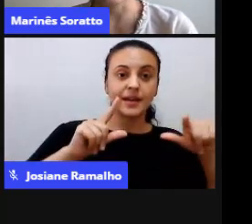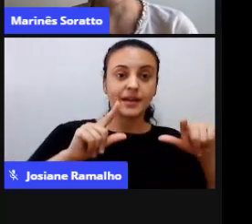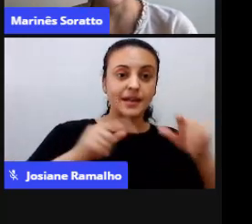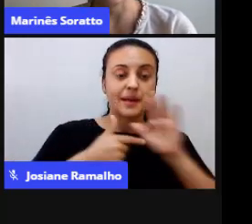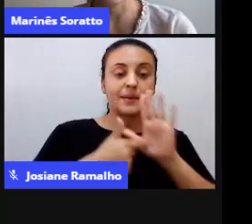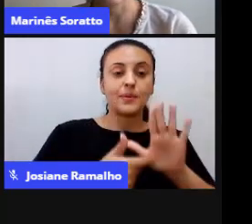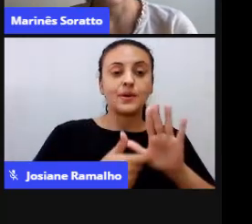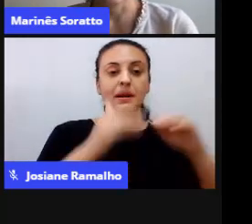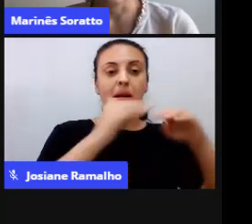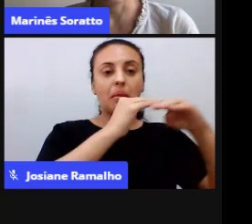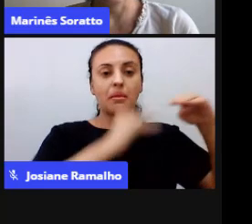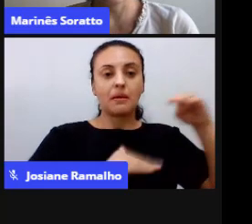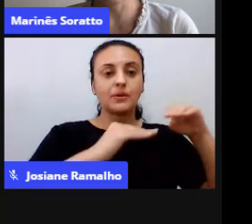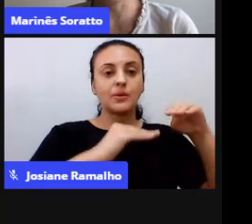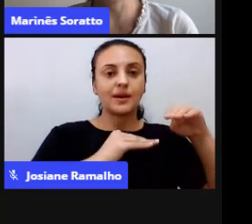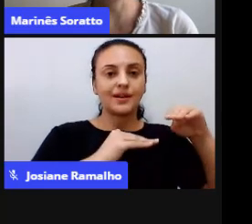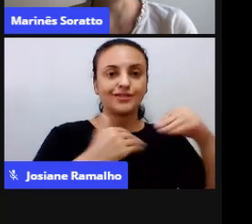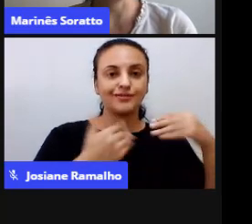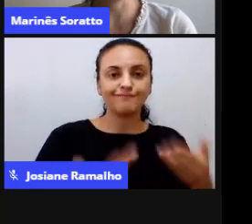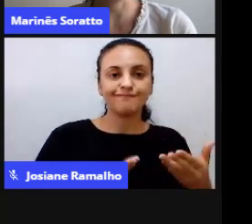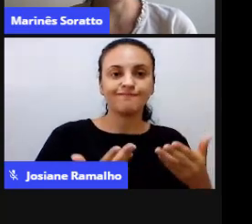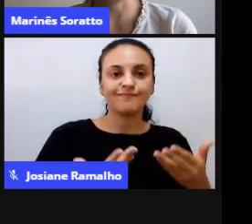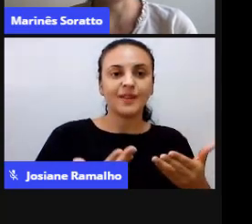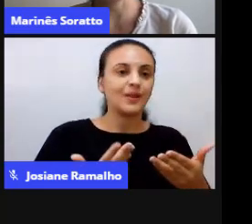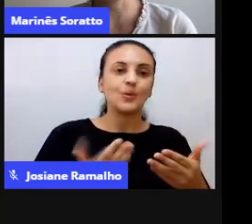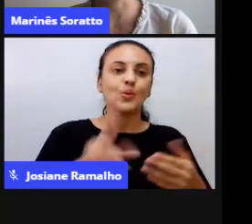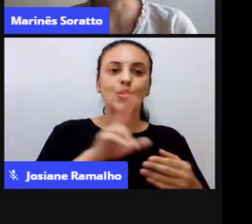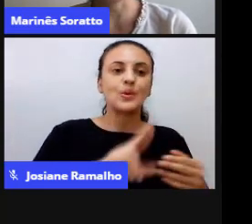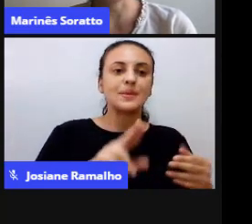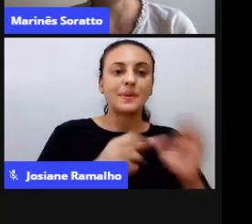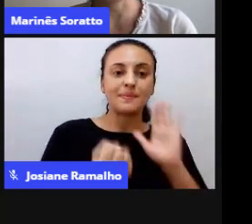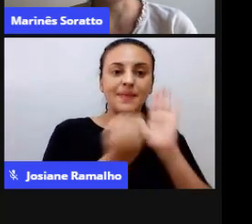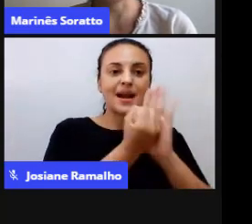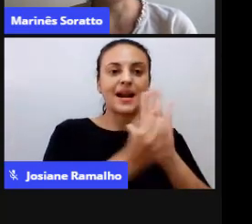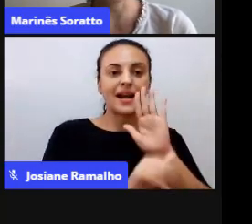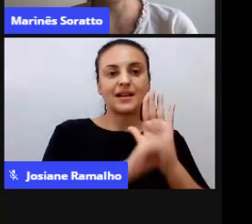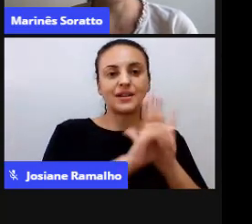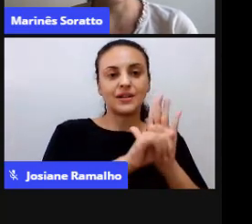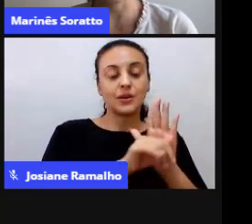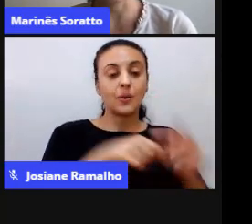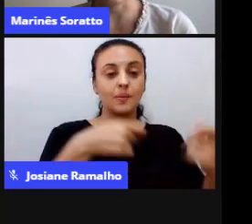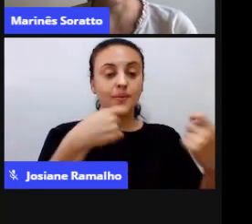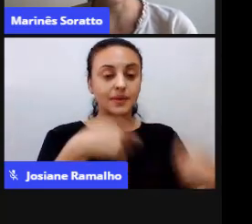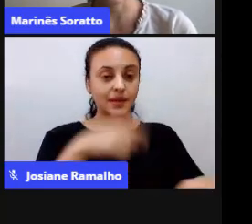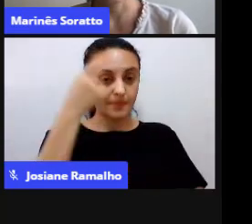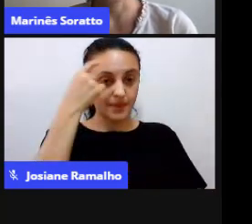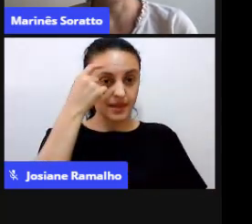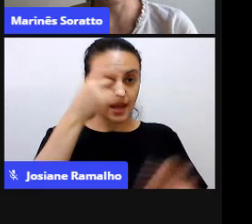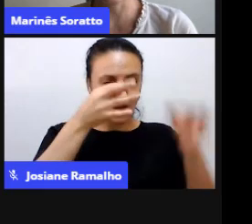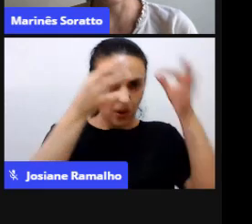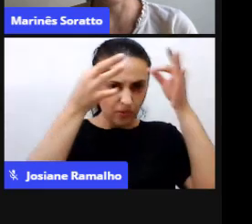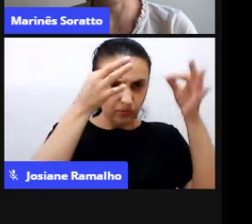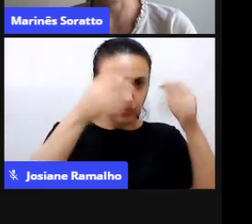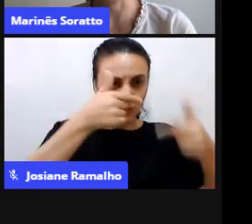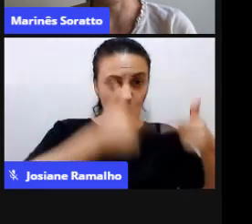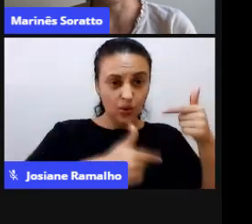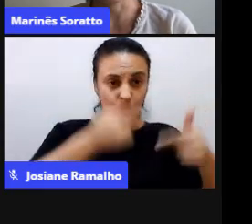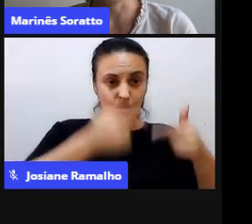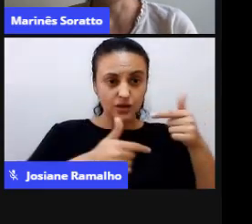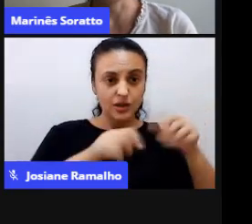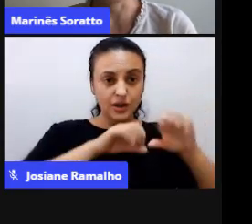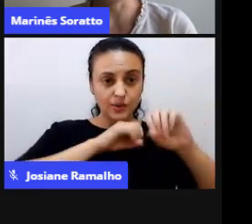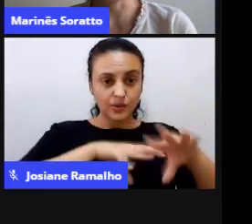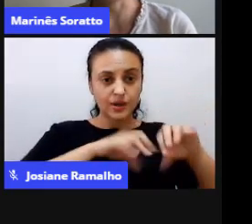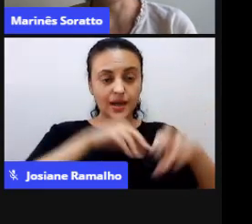E uma cultura. Então, o que nós precisamos fazer é pensar, elaborar políticas educacionais neste contexto,